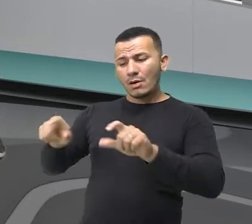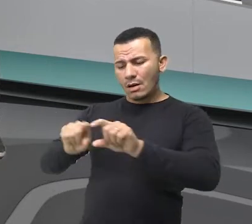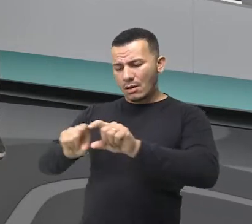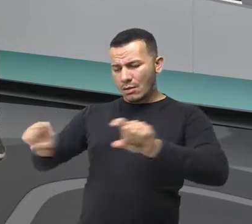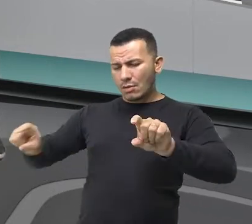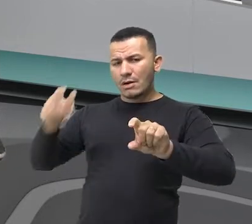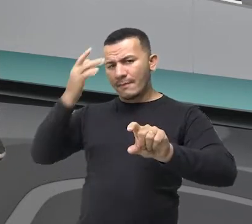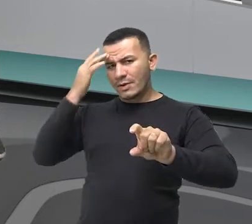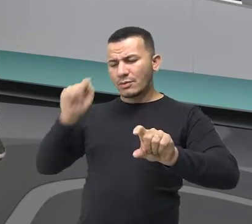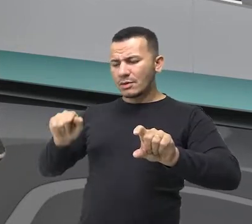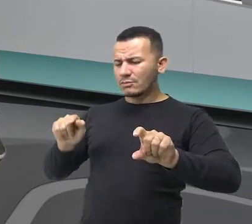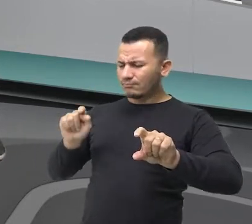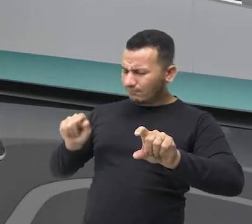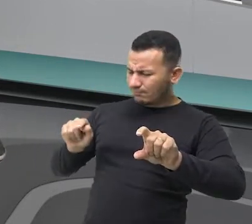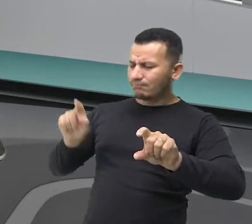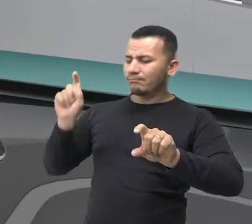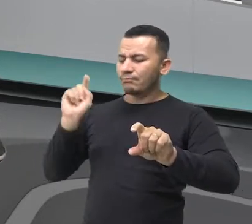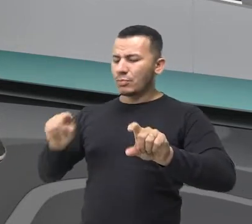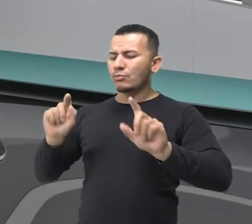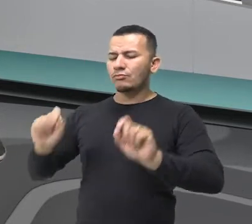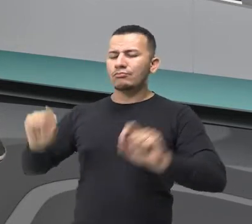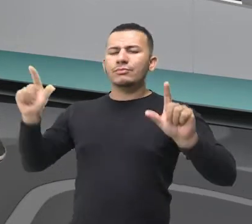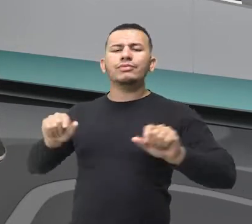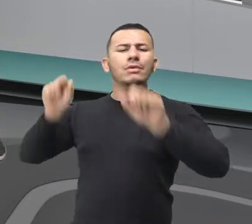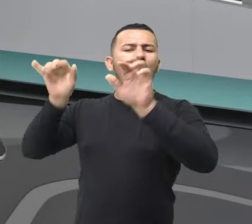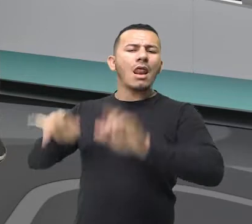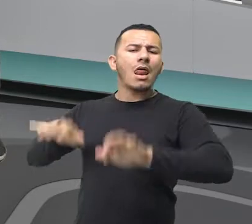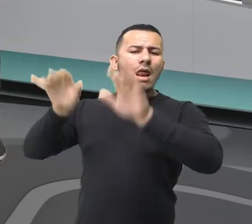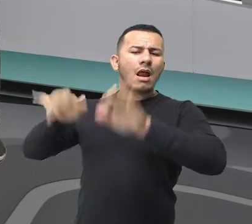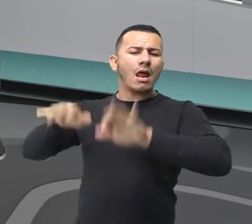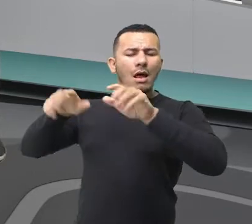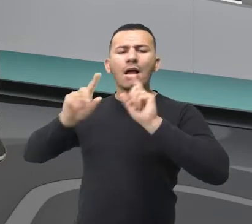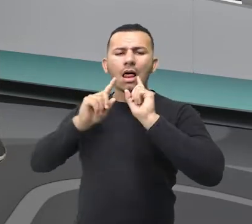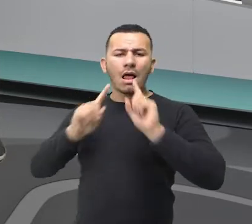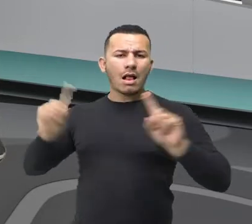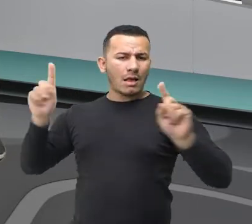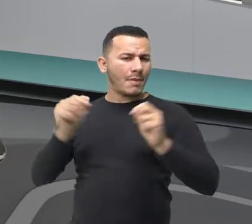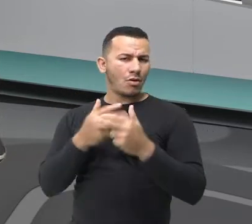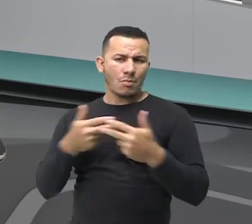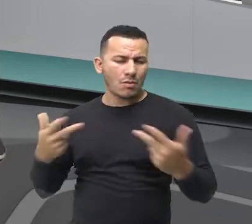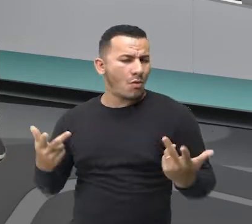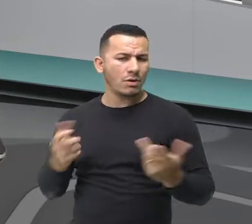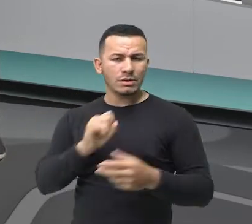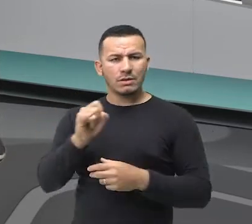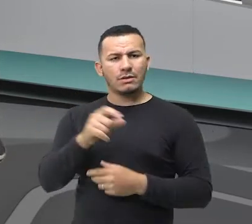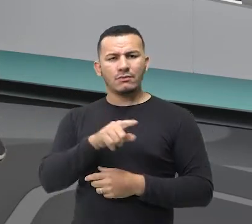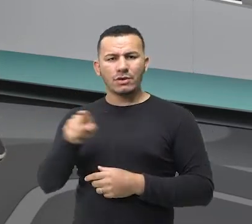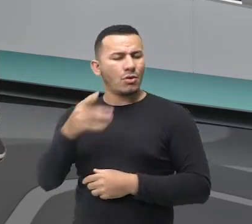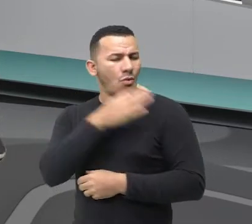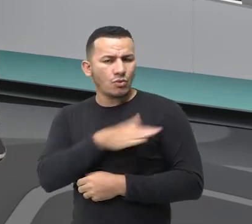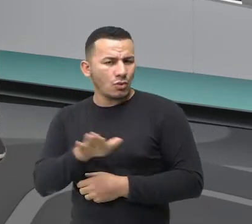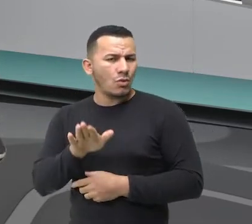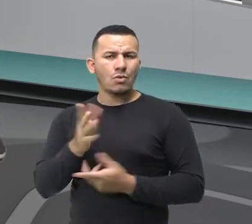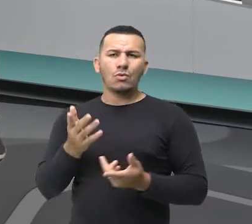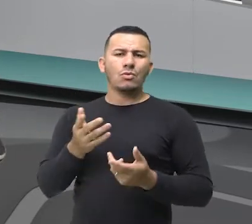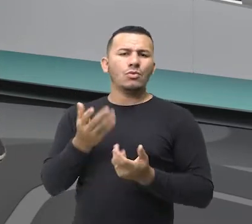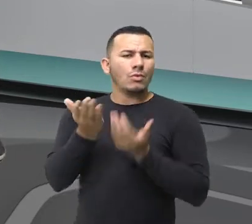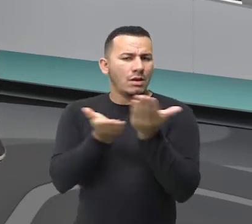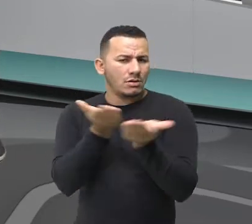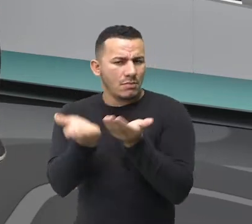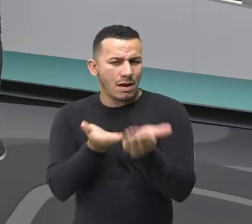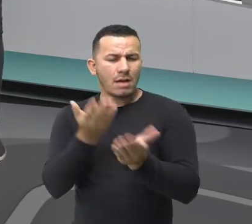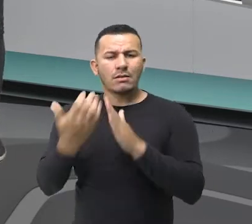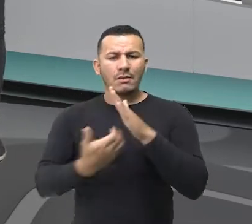onde as pessoas podem a finalidade desse site reclamar de algum serviço oferecido por alguma empresa